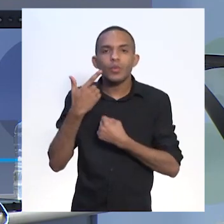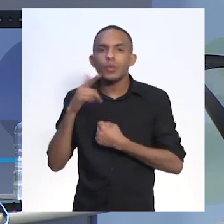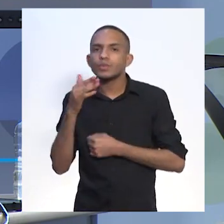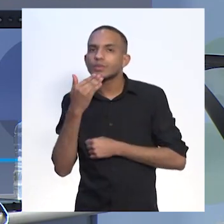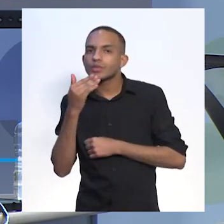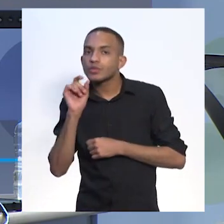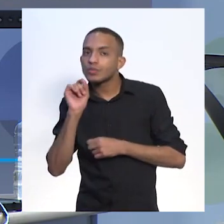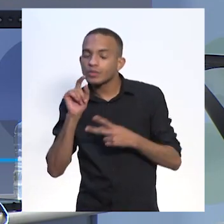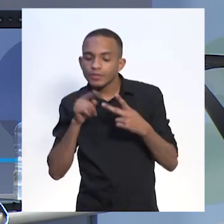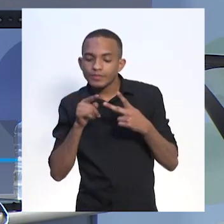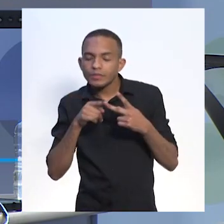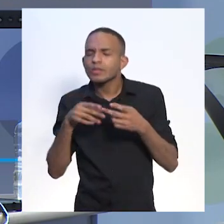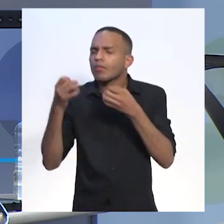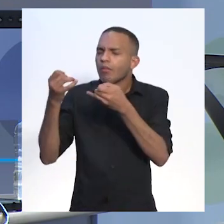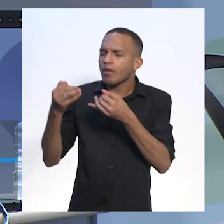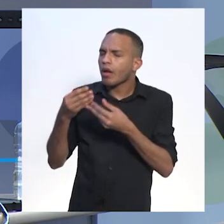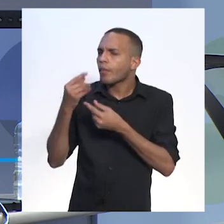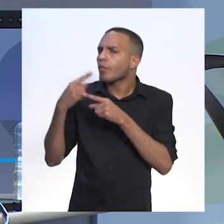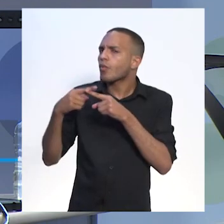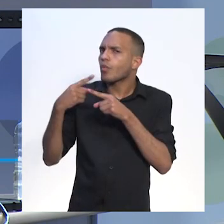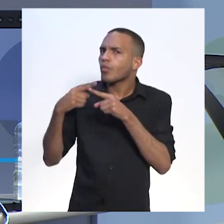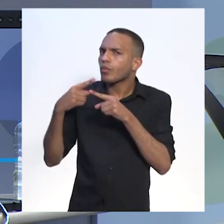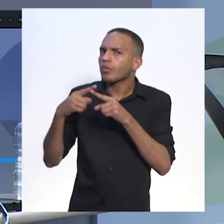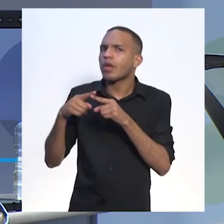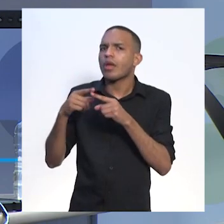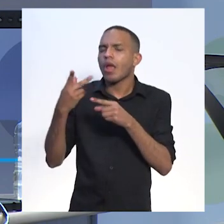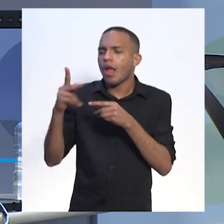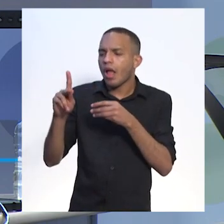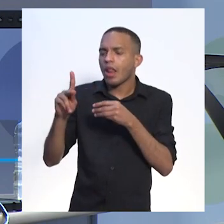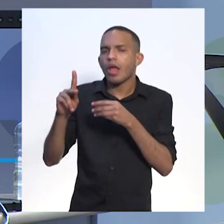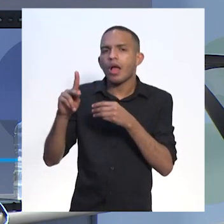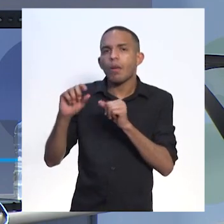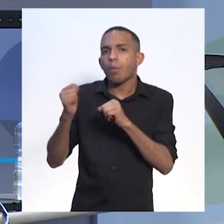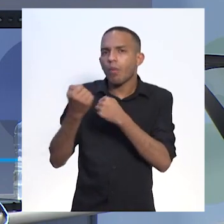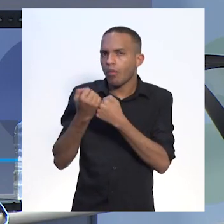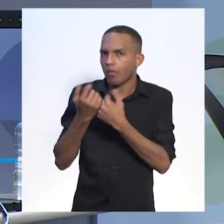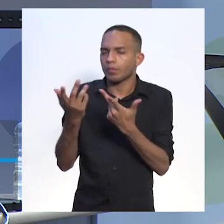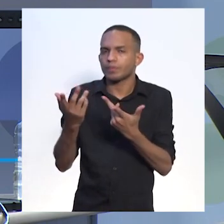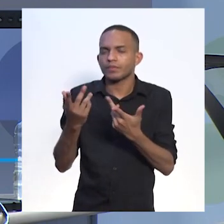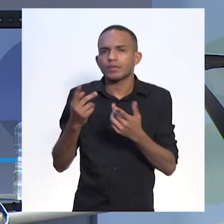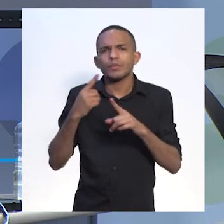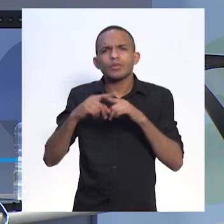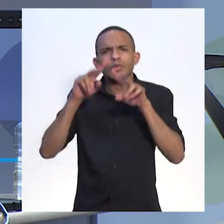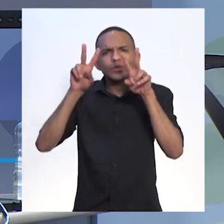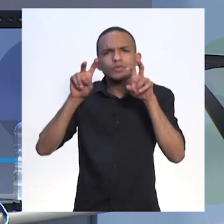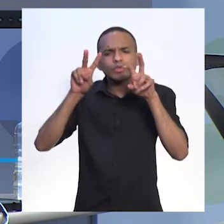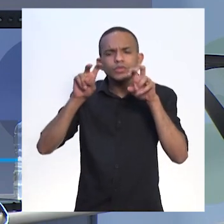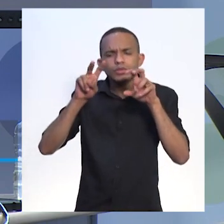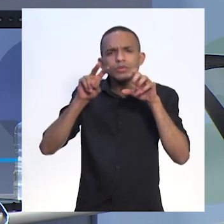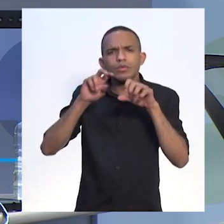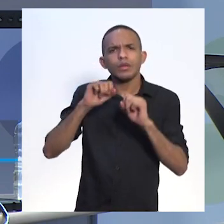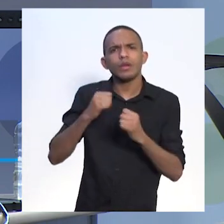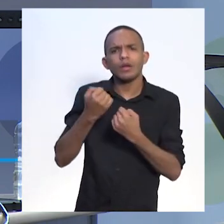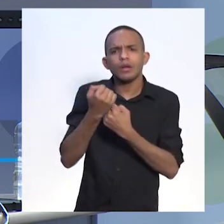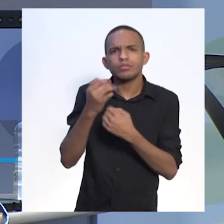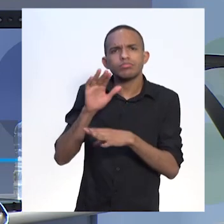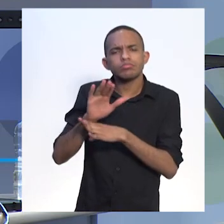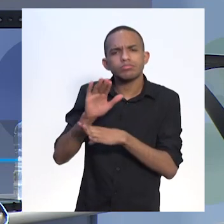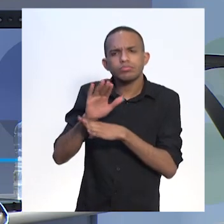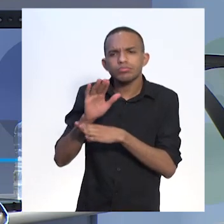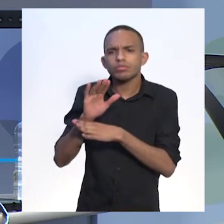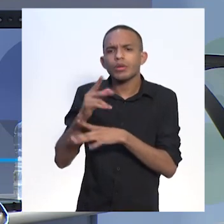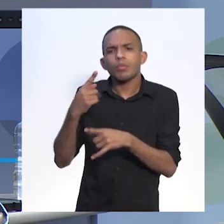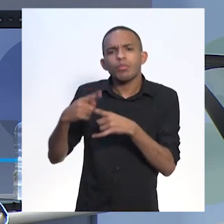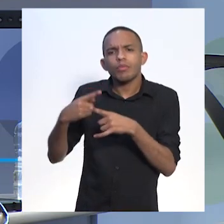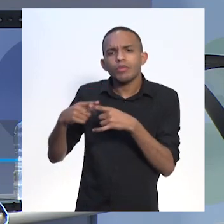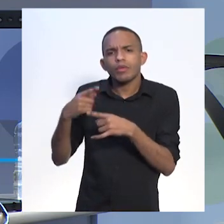para vocês justificarem. Então, não é só identificar o título auxiliar. Por que esse título ele é o auxiliar? Por que você considera que ele